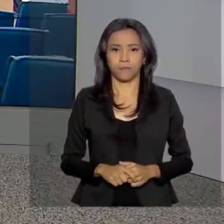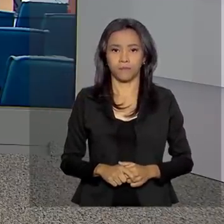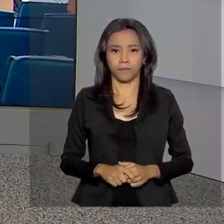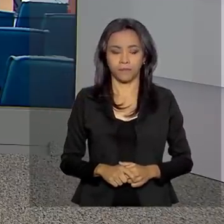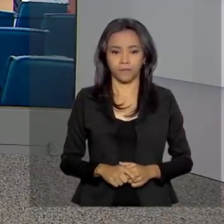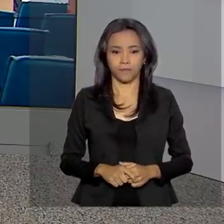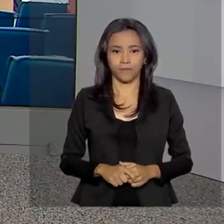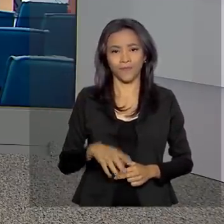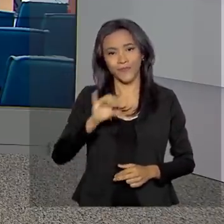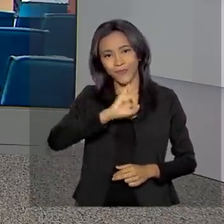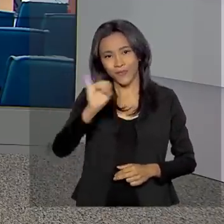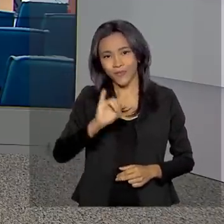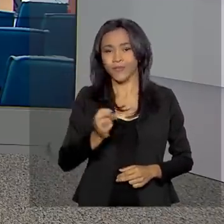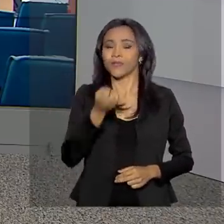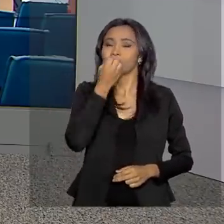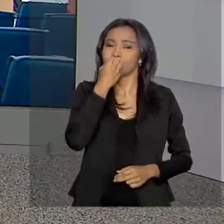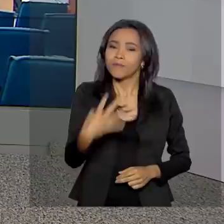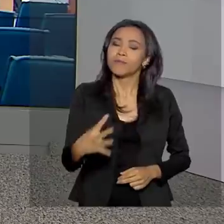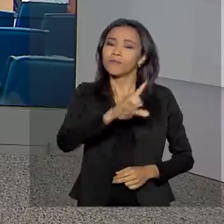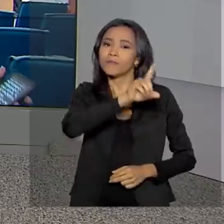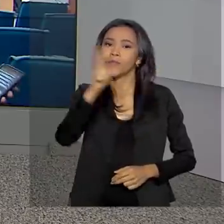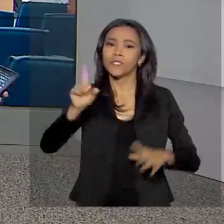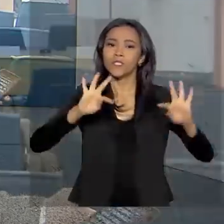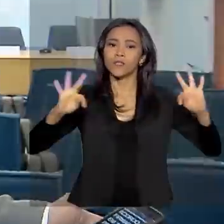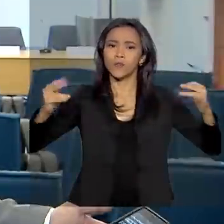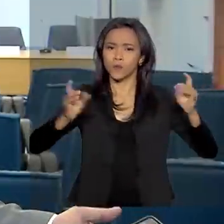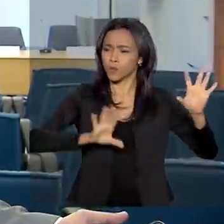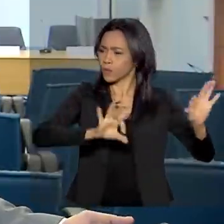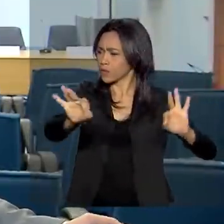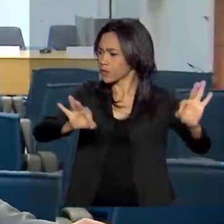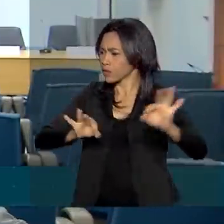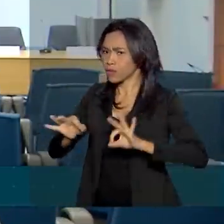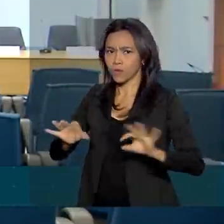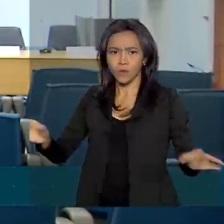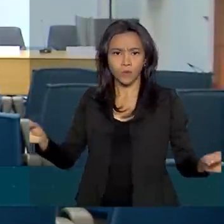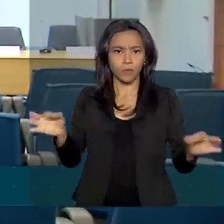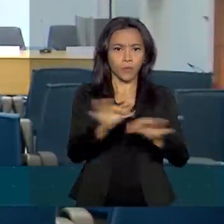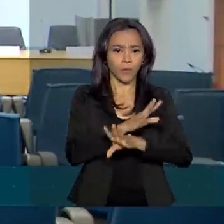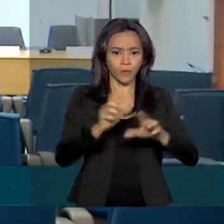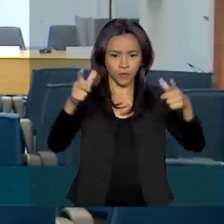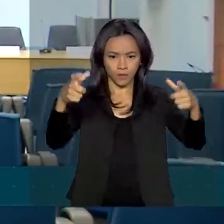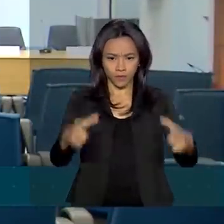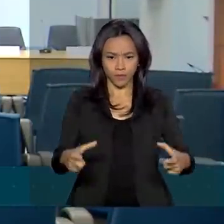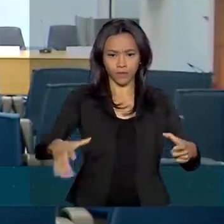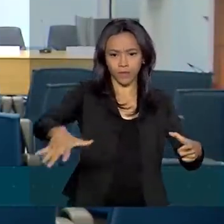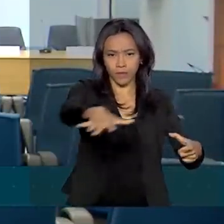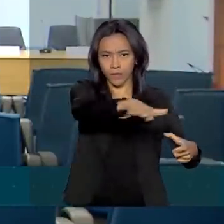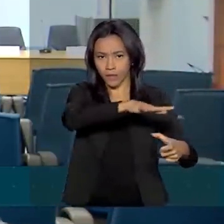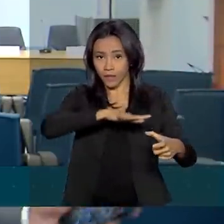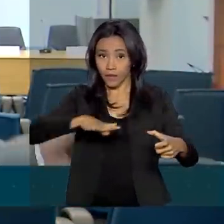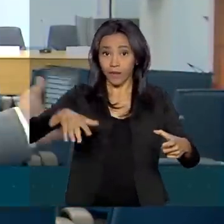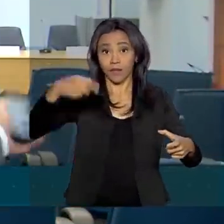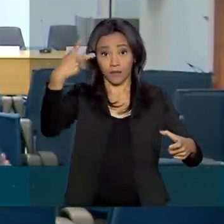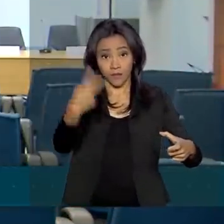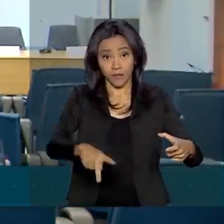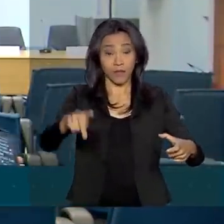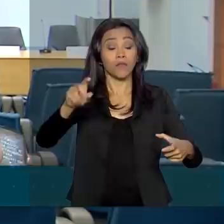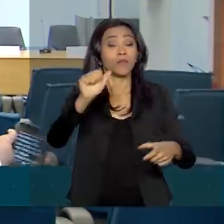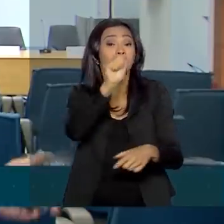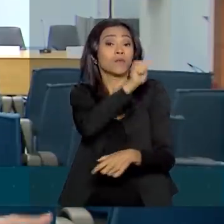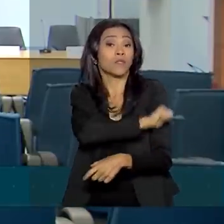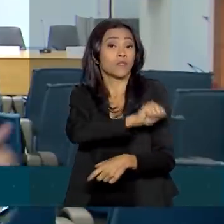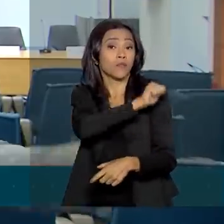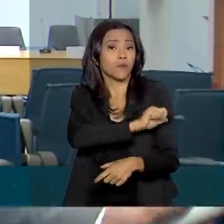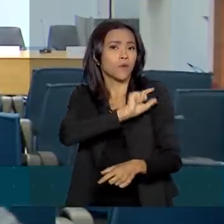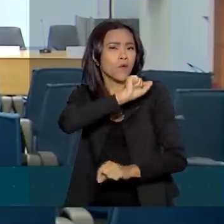hoje renata bom dia pra você onde a todo está tudo pronto aqui na sede da agência nacional de petróleo no centro do rio de janeiro para o que a gente